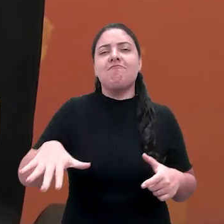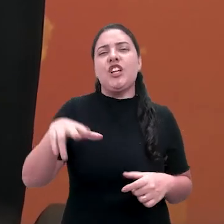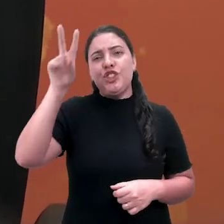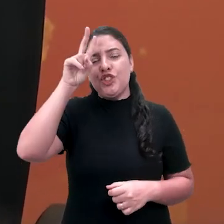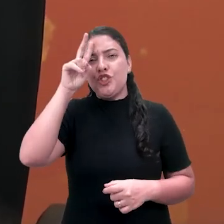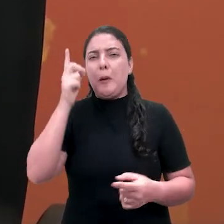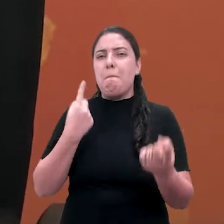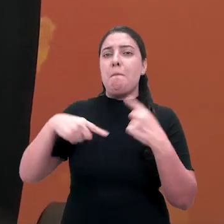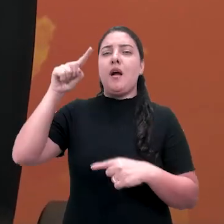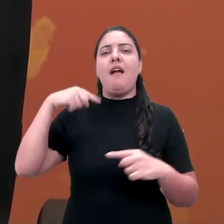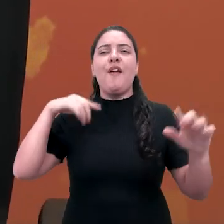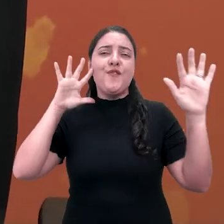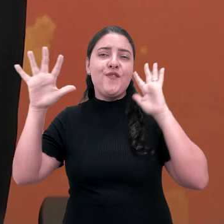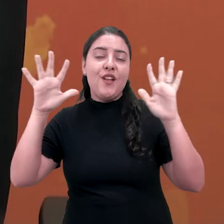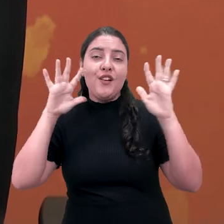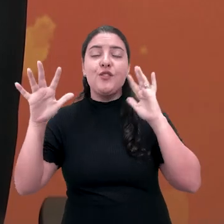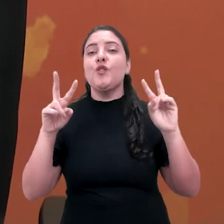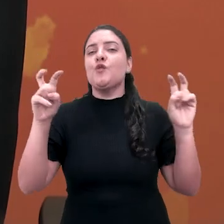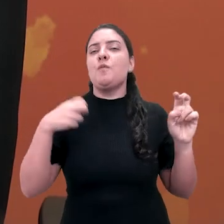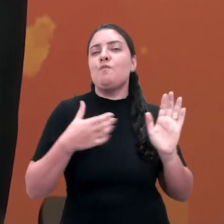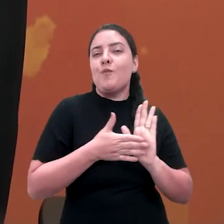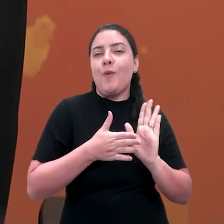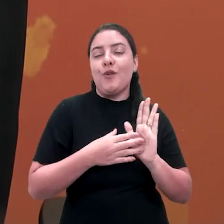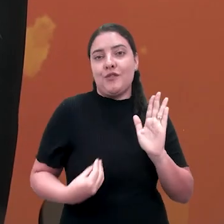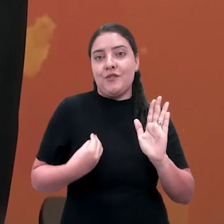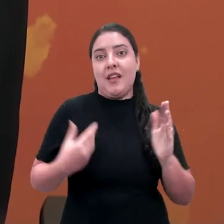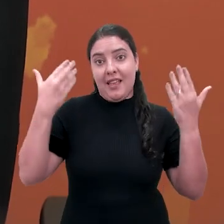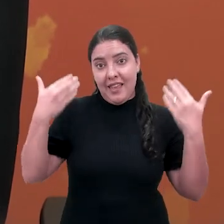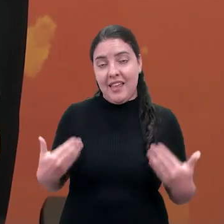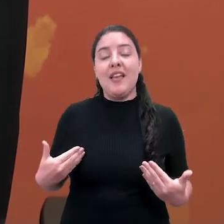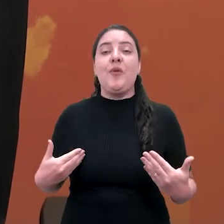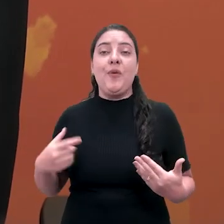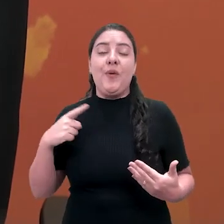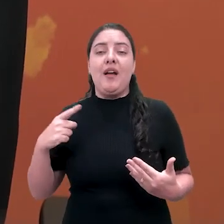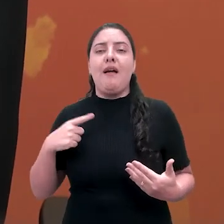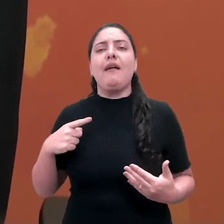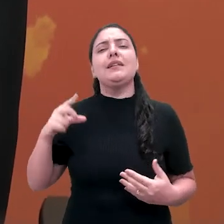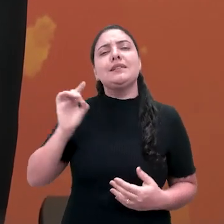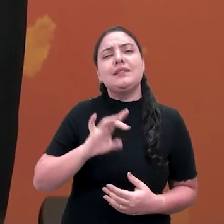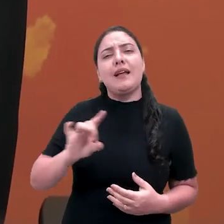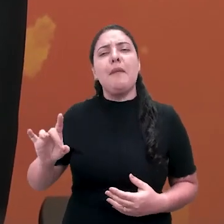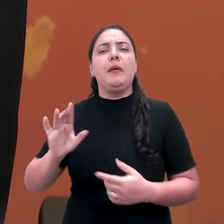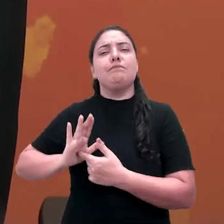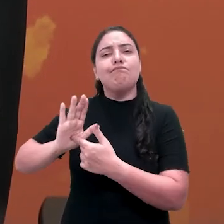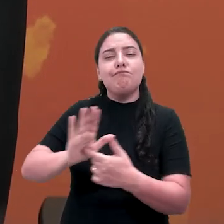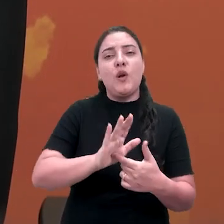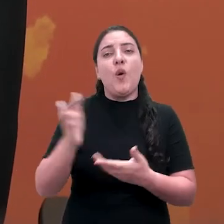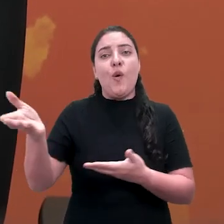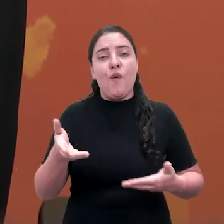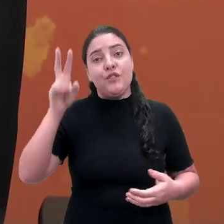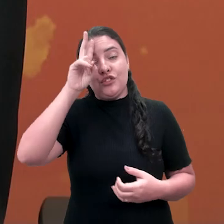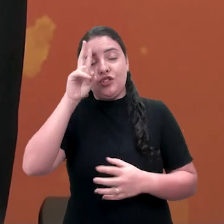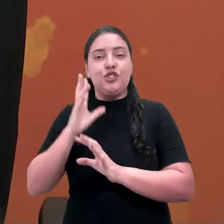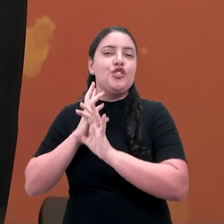transformadoras que nos fazem refletir o nosso propósito. Eu sou a Levinha Vasconcelos e a cada episódio eu trago convidados com